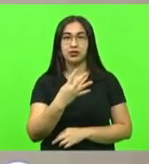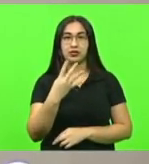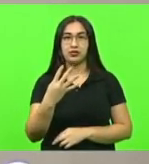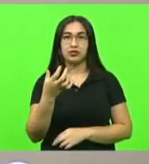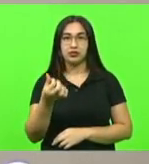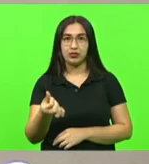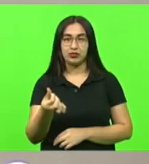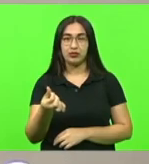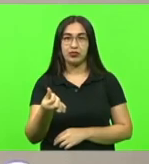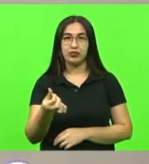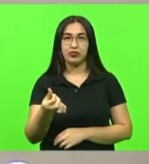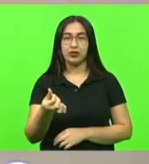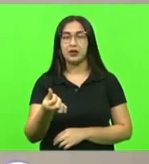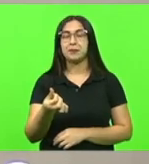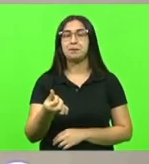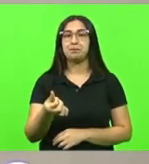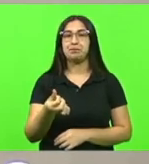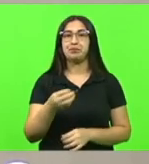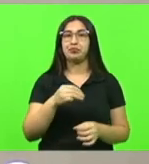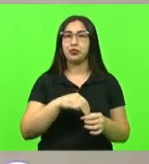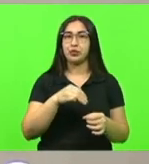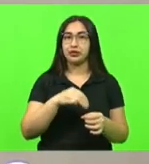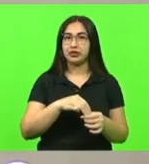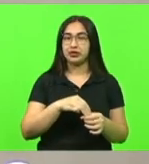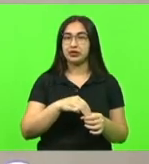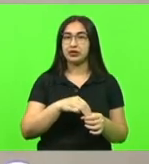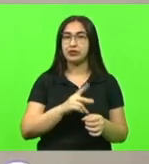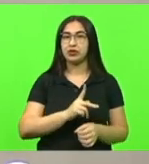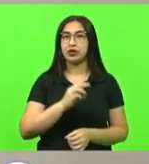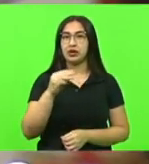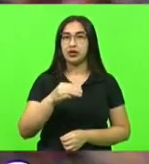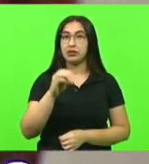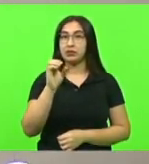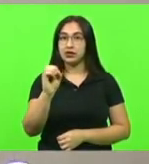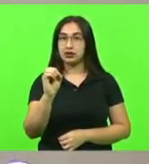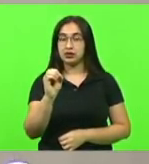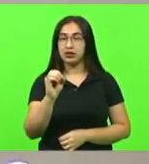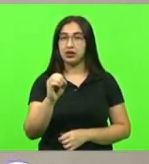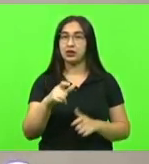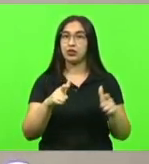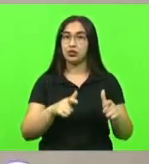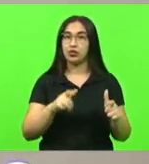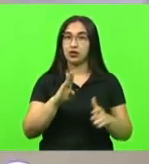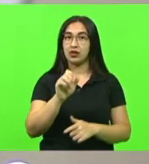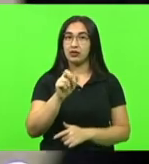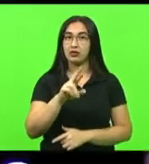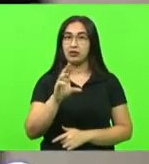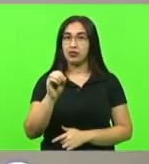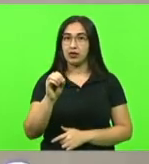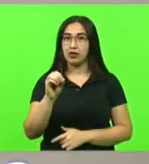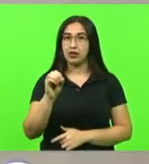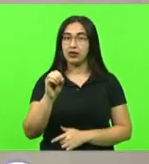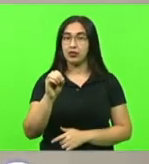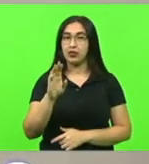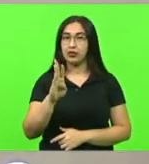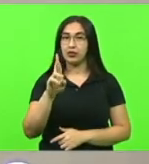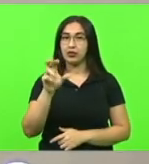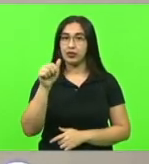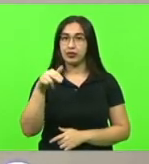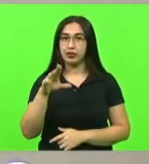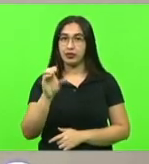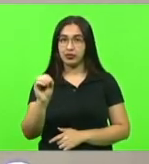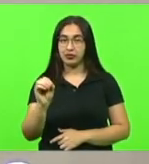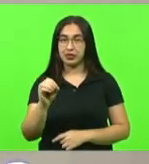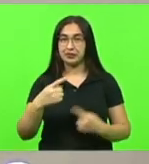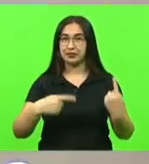entre os municípios de Lauro Miller, quilômetro zero, e a localidade de Barro Branco, quilômetro três. Deputados que aprovam